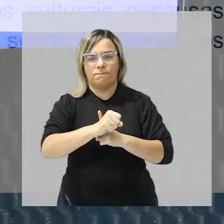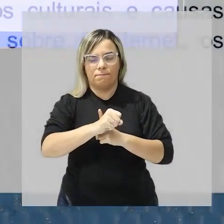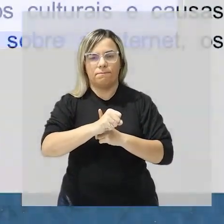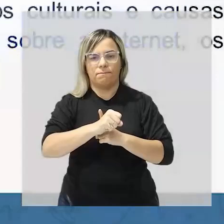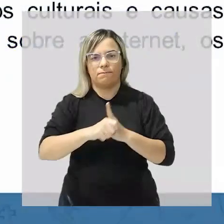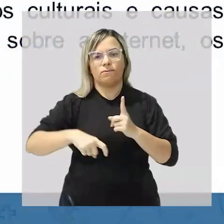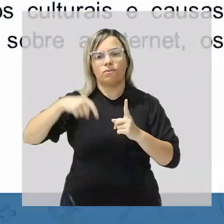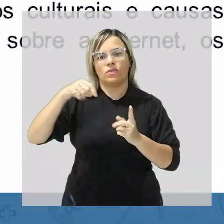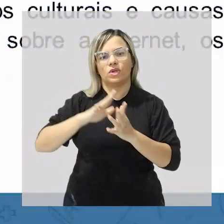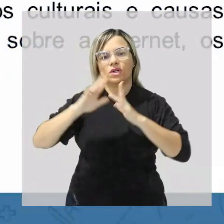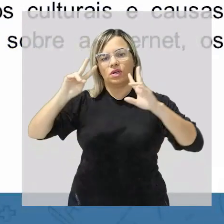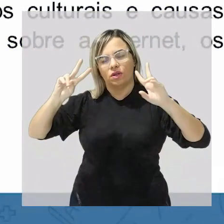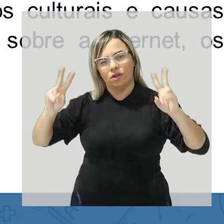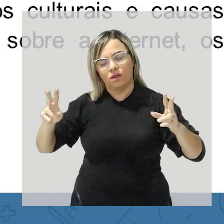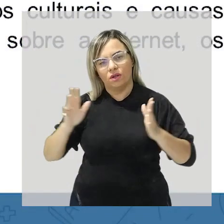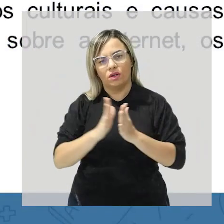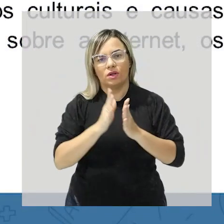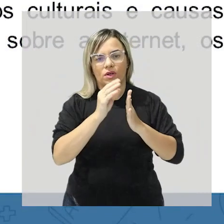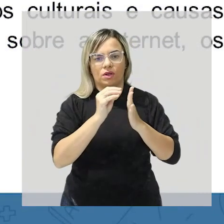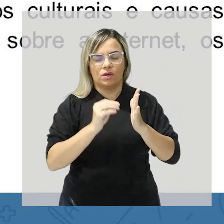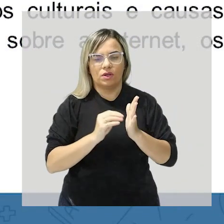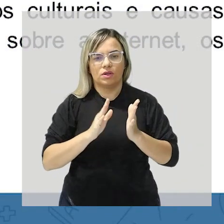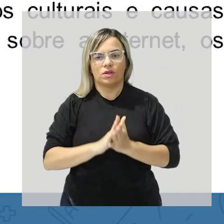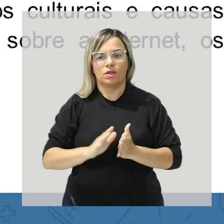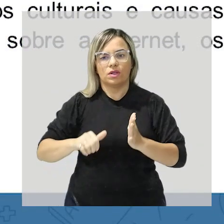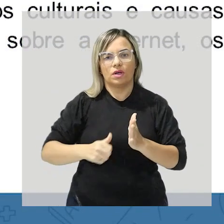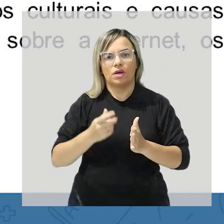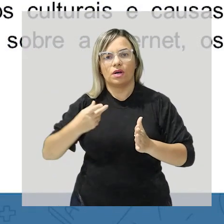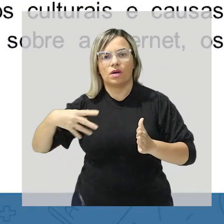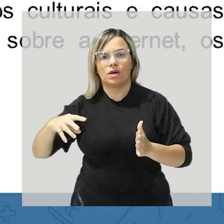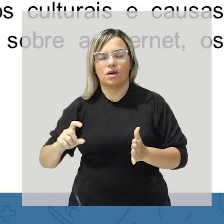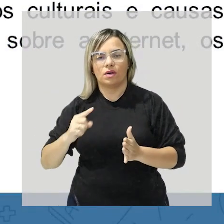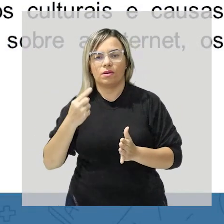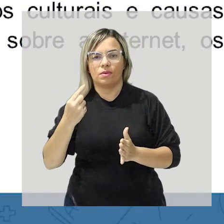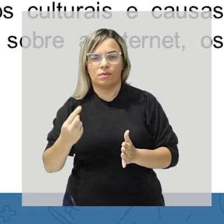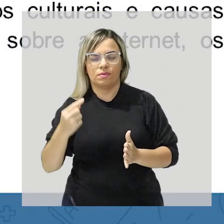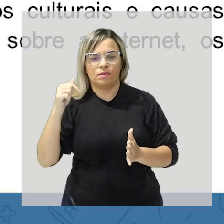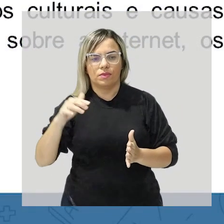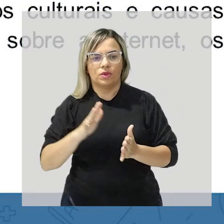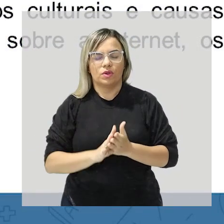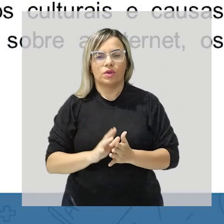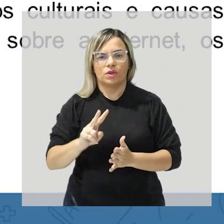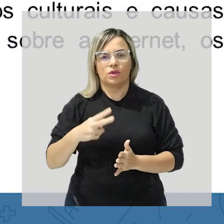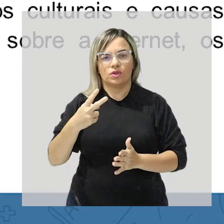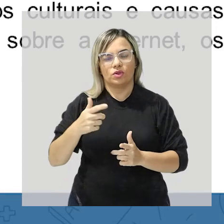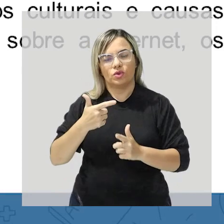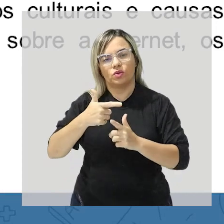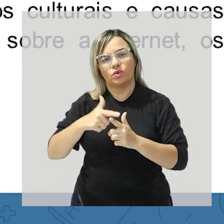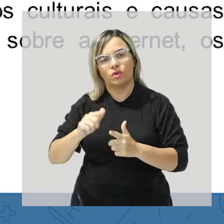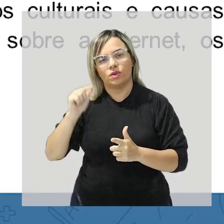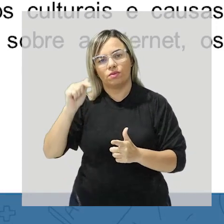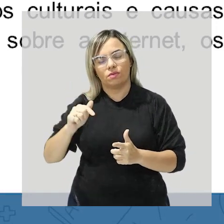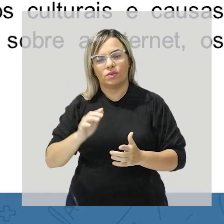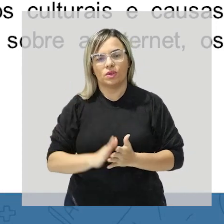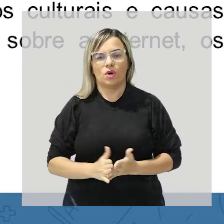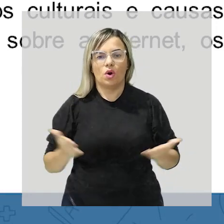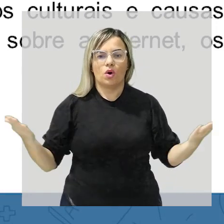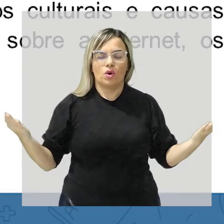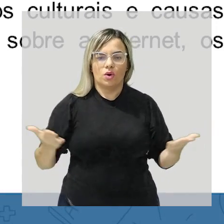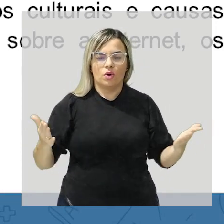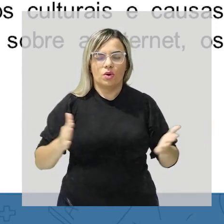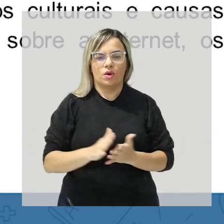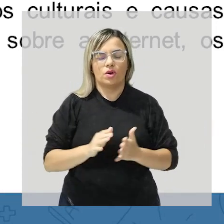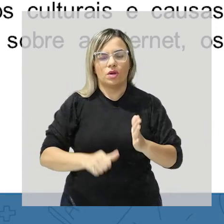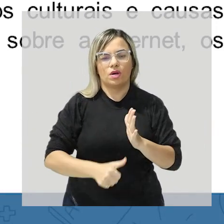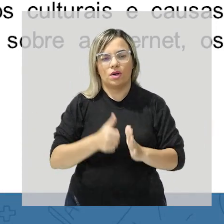E essa aula de hoje é só a primeira parte desse conteúdo. Esse conteúdo está dividido em duas partes. Hoje é a primeira